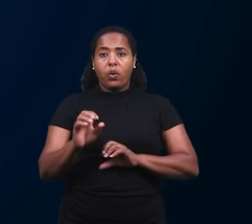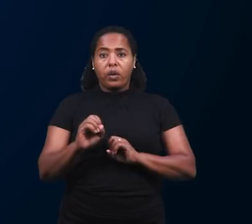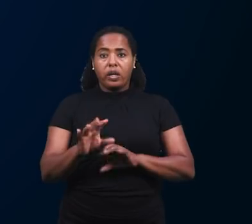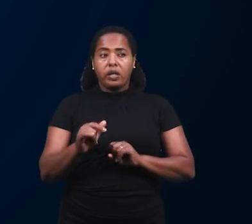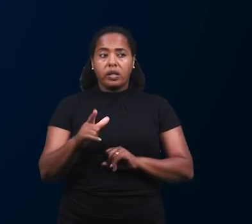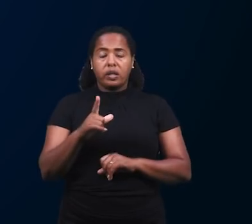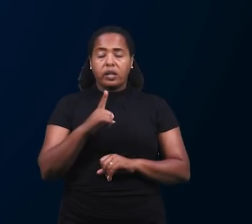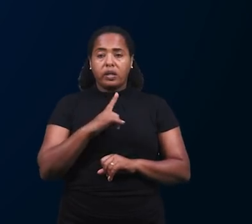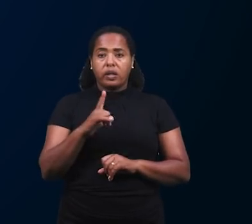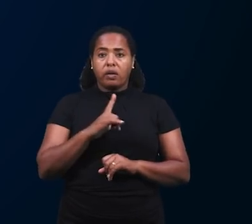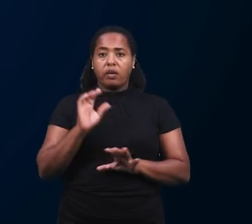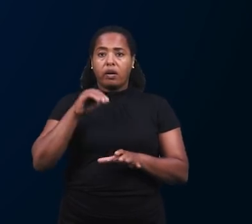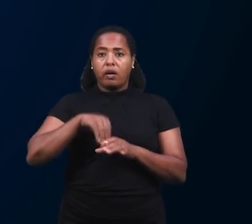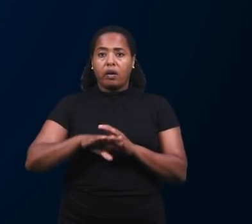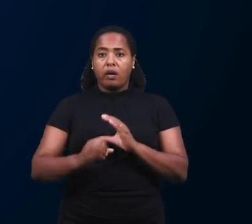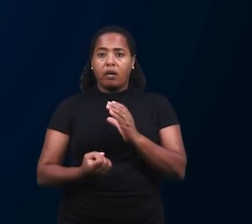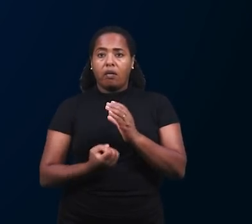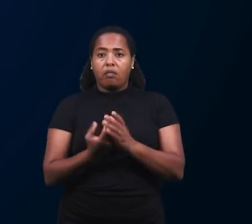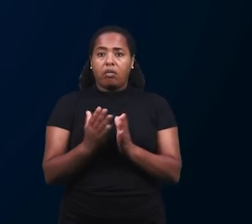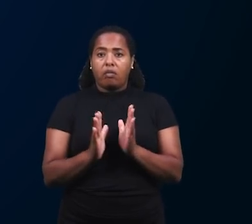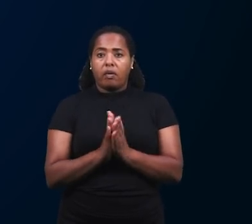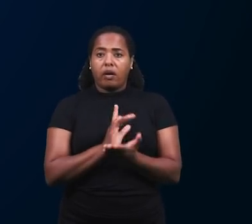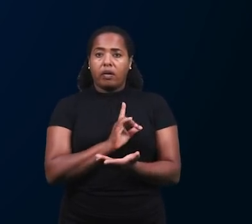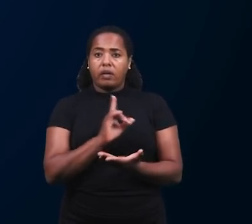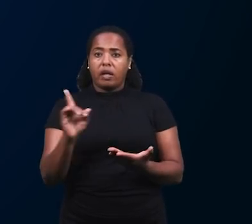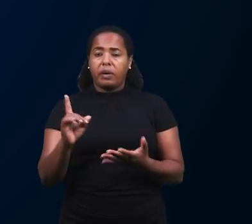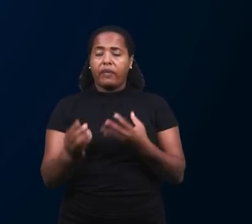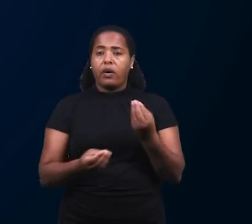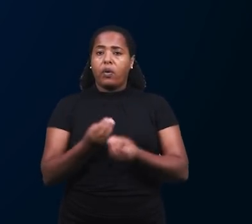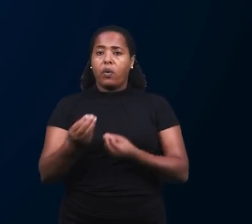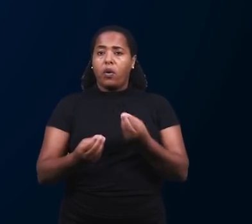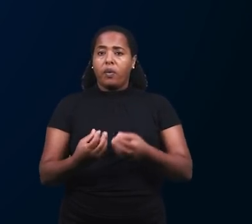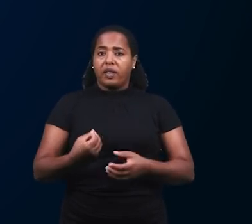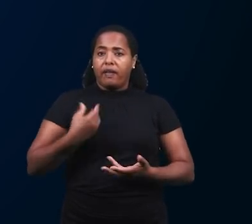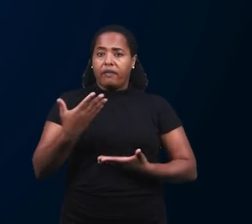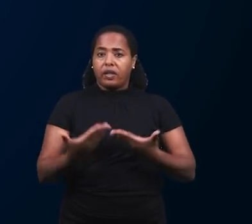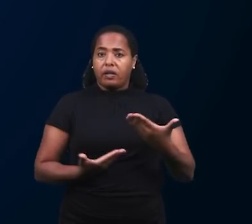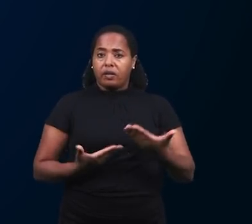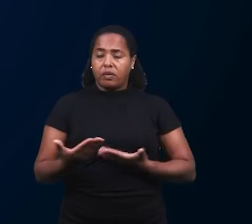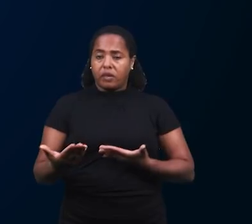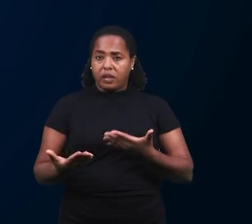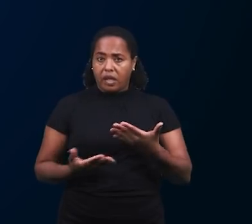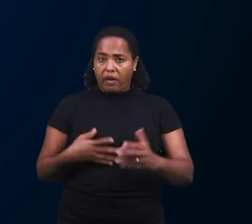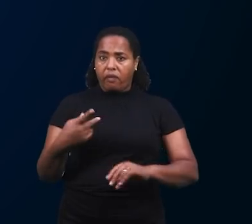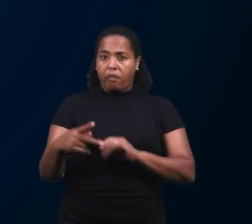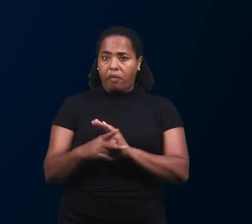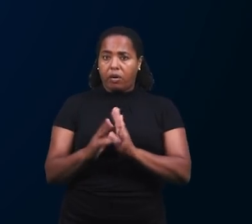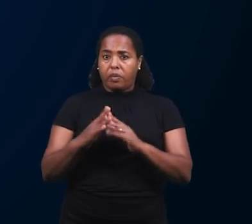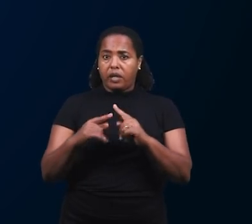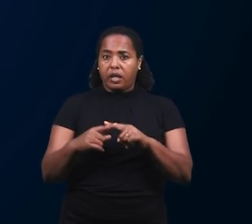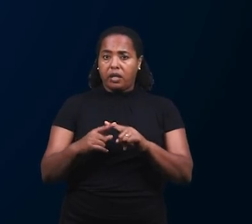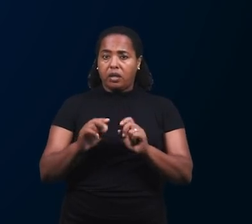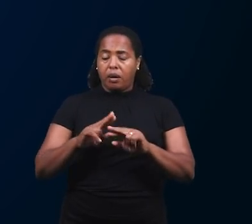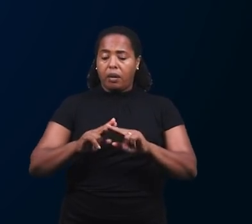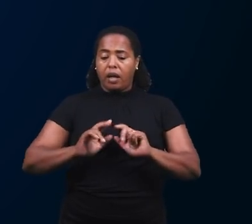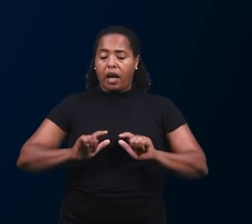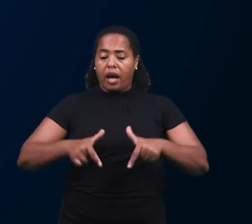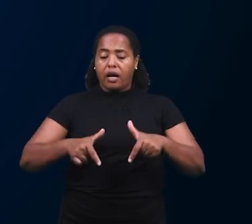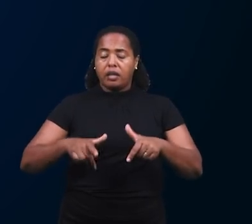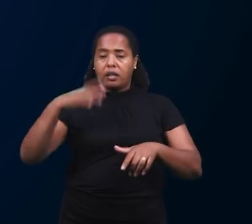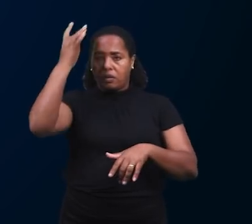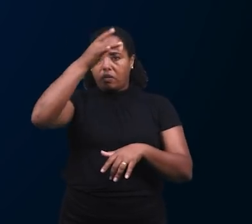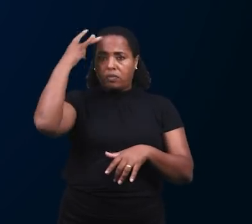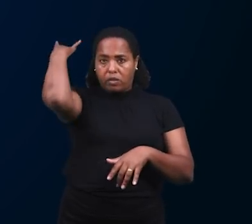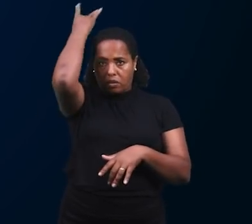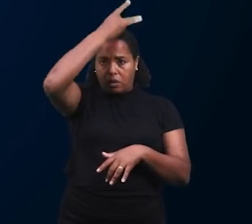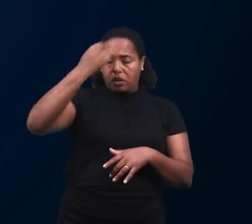religiosa. Pelo contrário, este ensino tem emergido da palavra, através da vida da igreja, por meio de uma ação